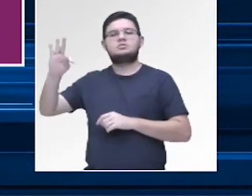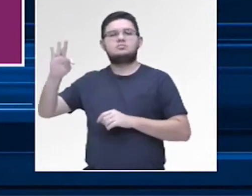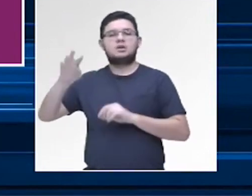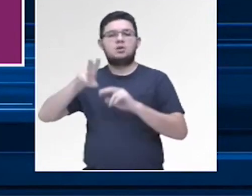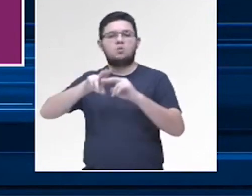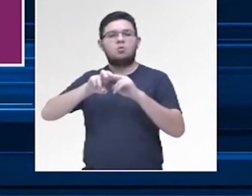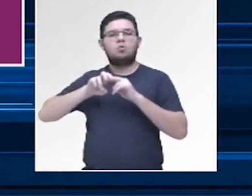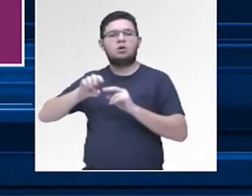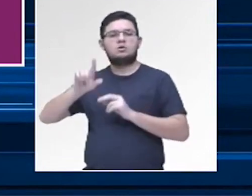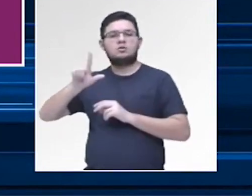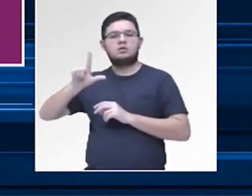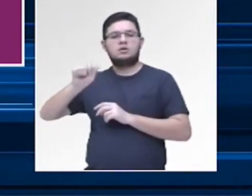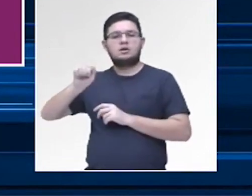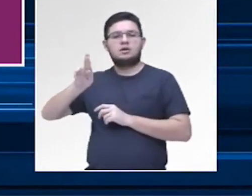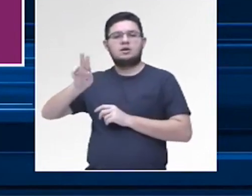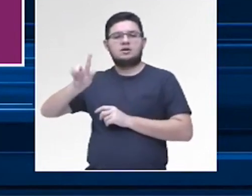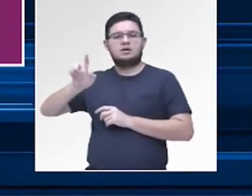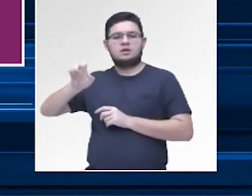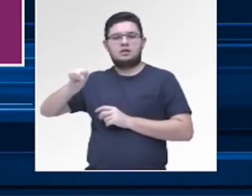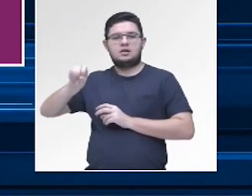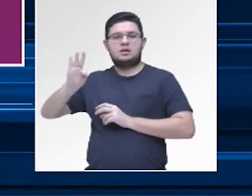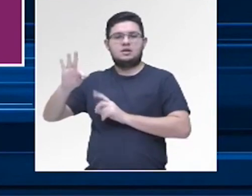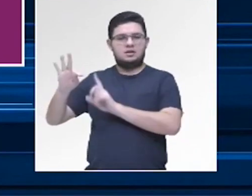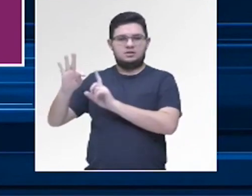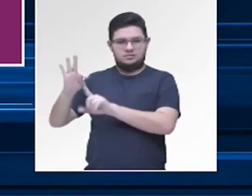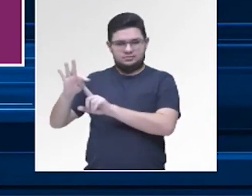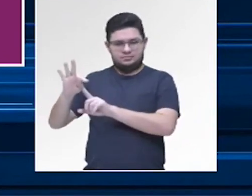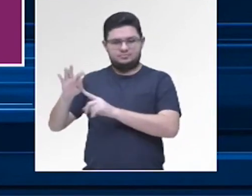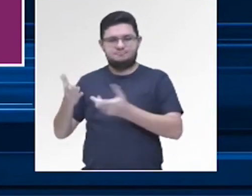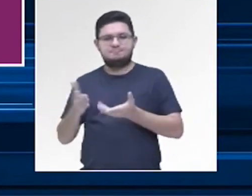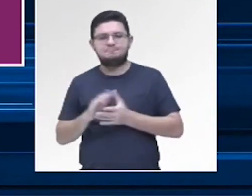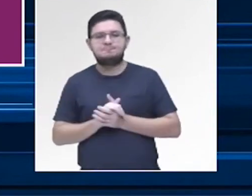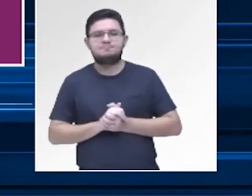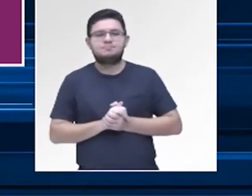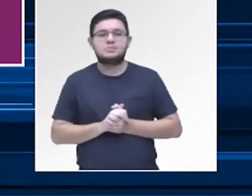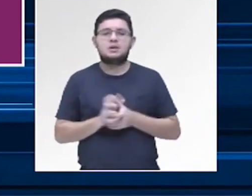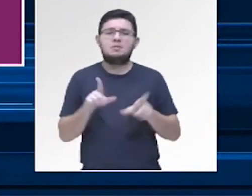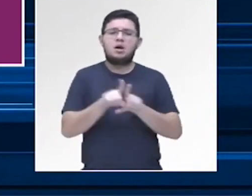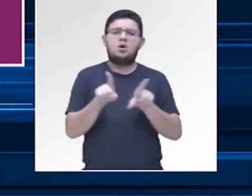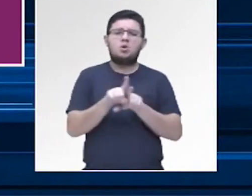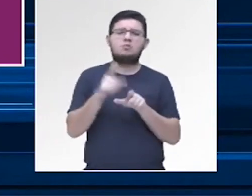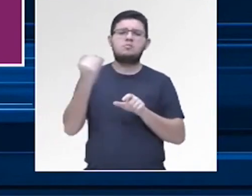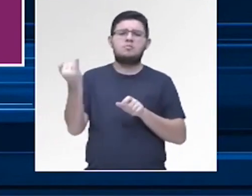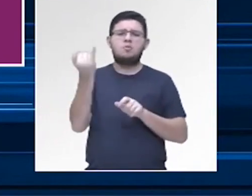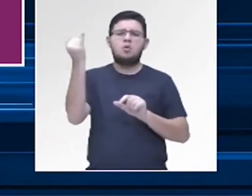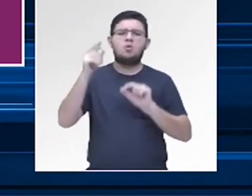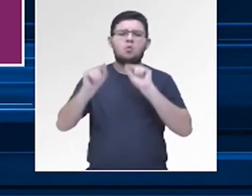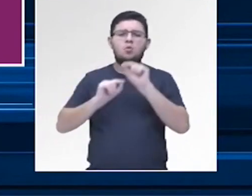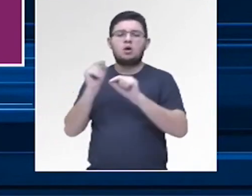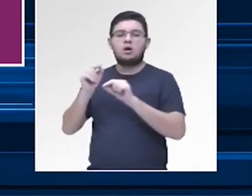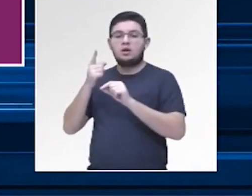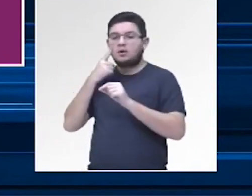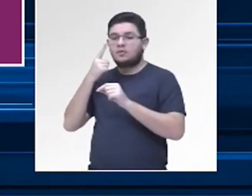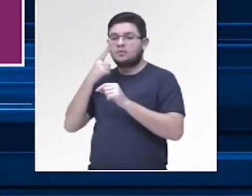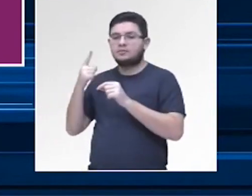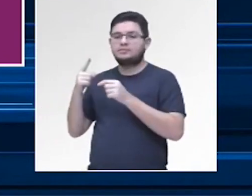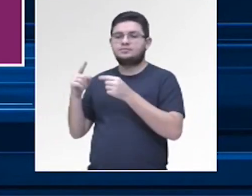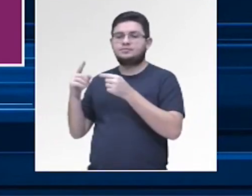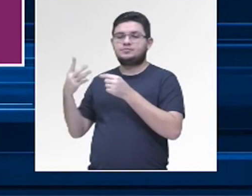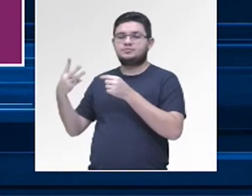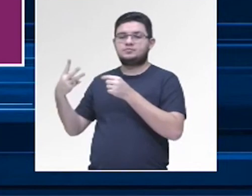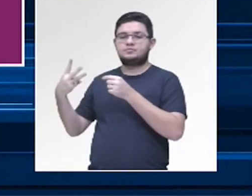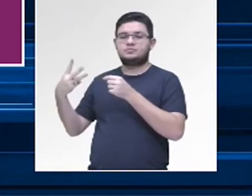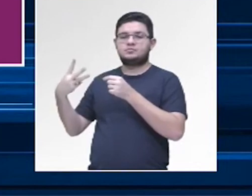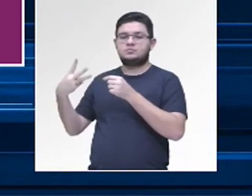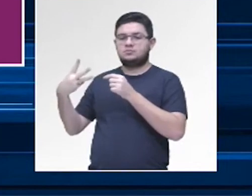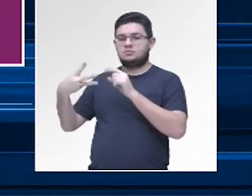S-T-E-E-S-T, tá bom? Outra coisa muito importante de se lembrar e de se observar ali nessas três situações é que utilizamos